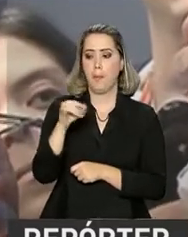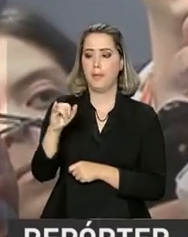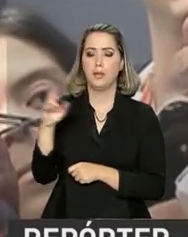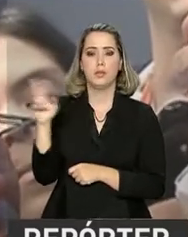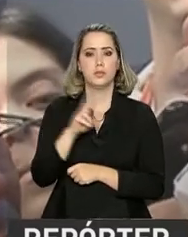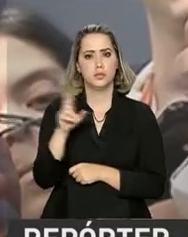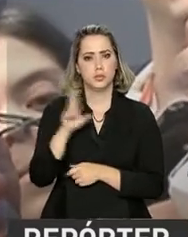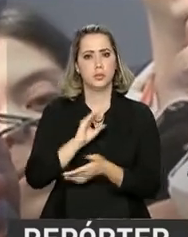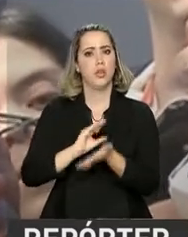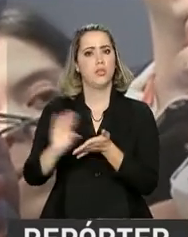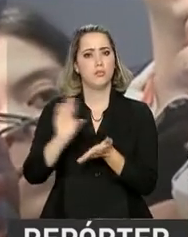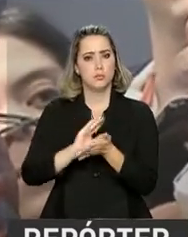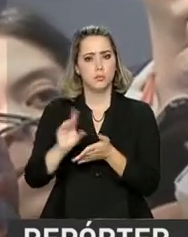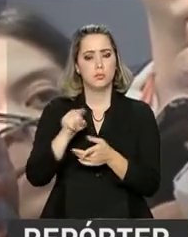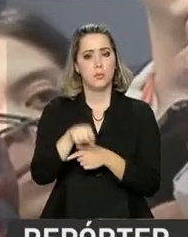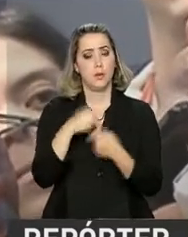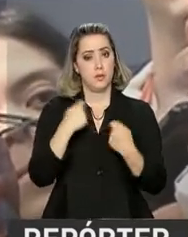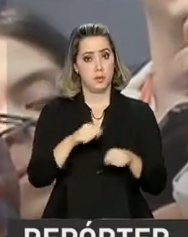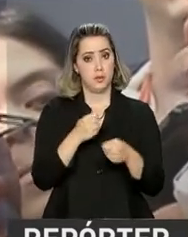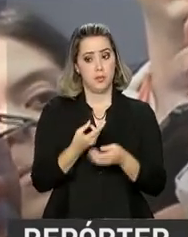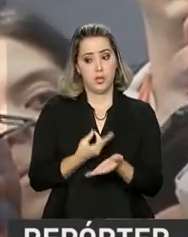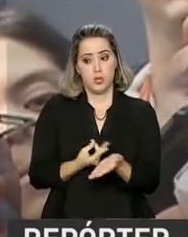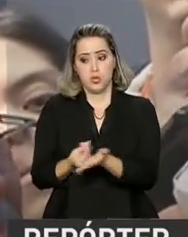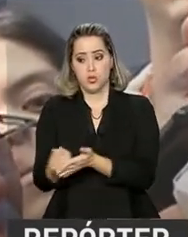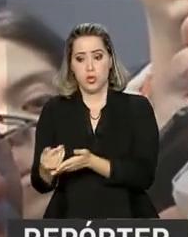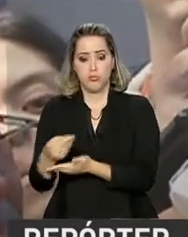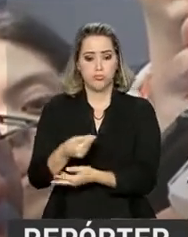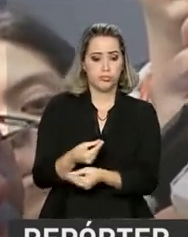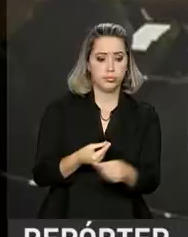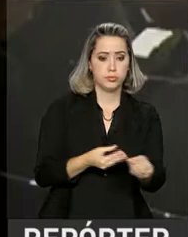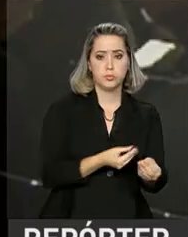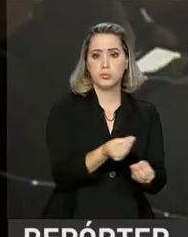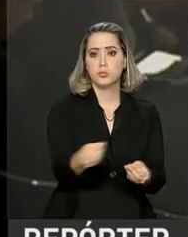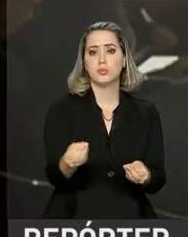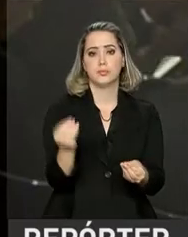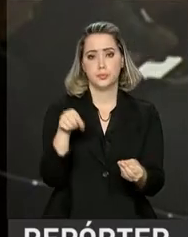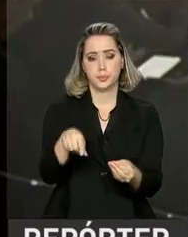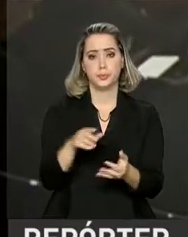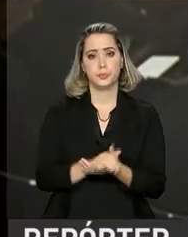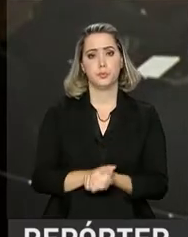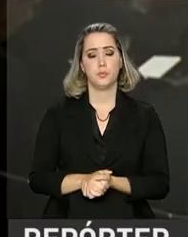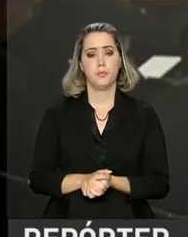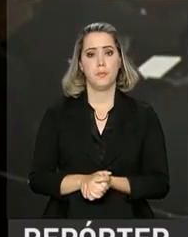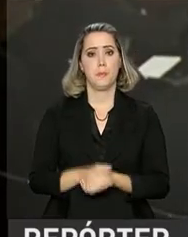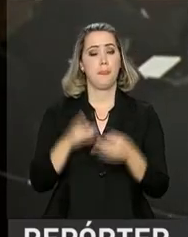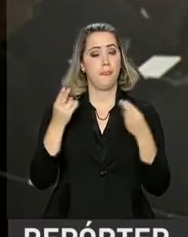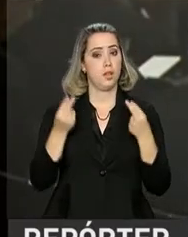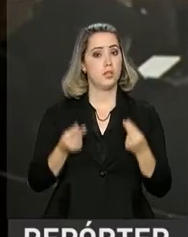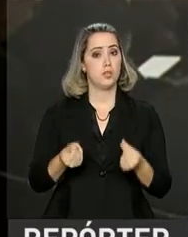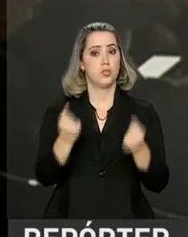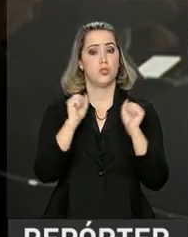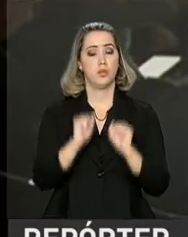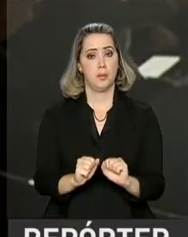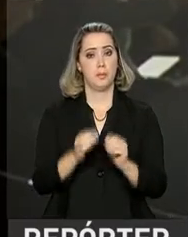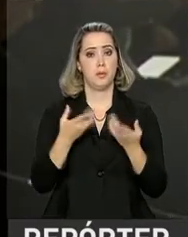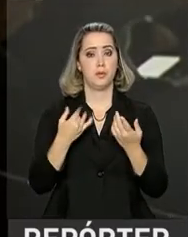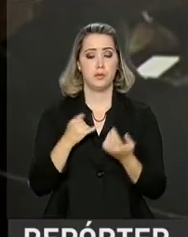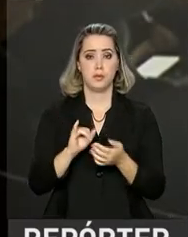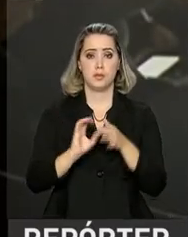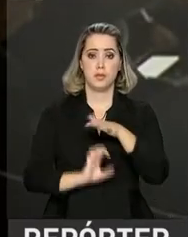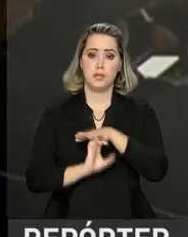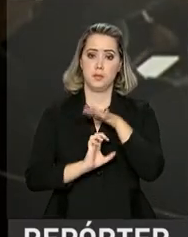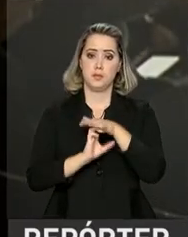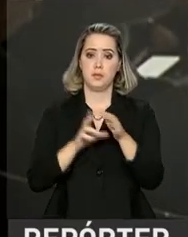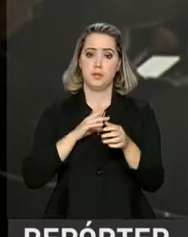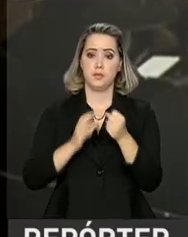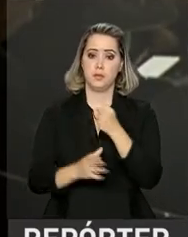que esse recurso chegue até os operadores do projeto. Recursos que poderão ser investidos se a iniciativa privada tiver